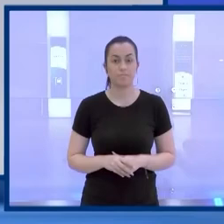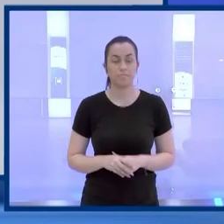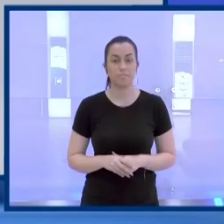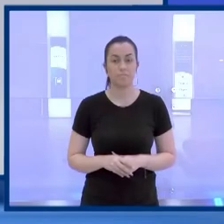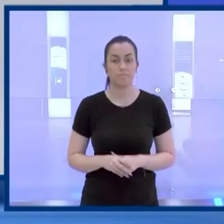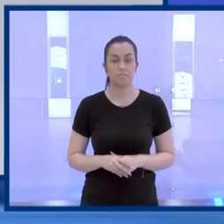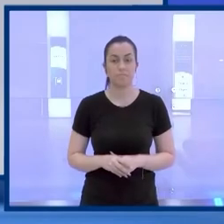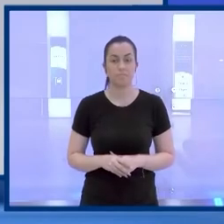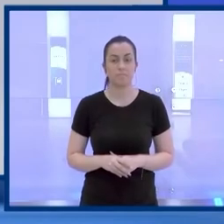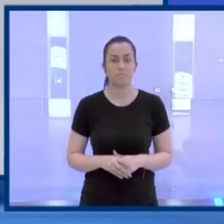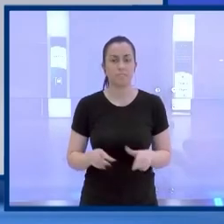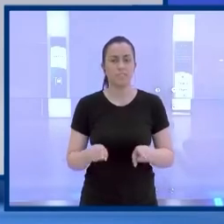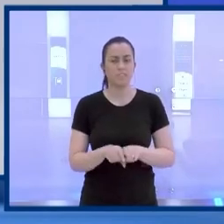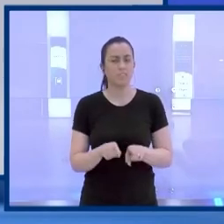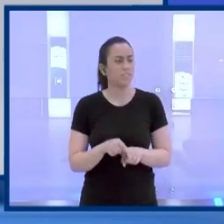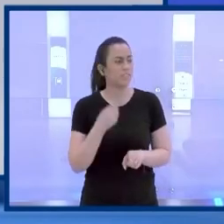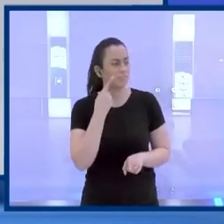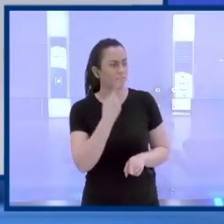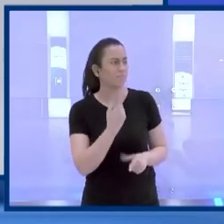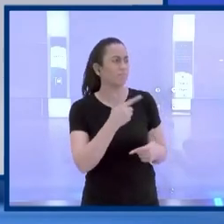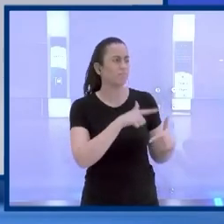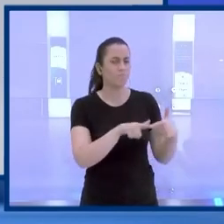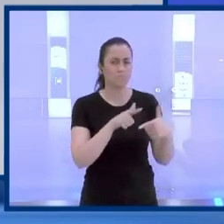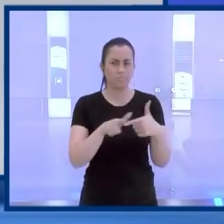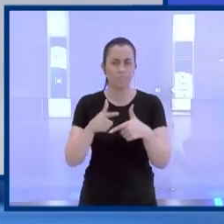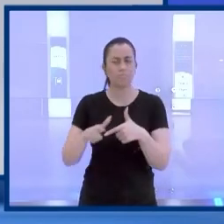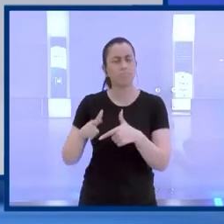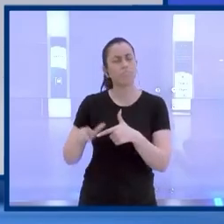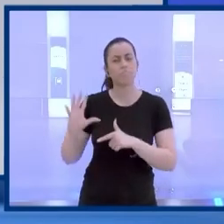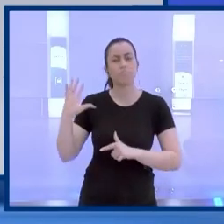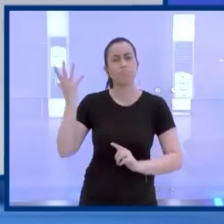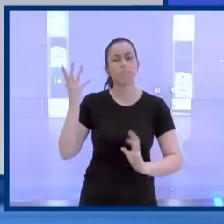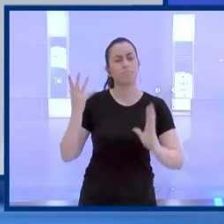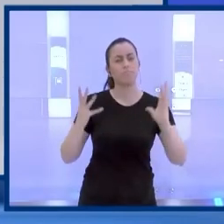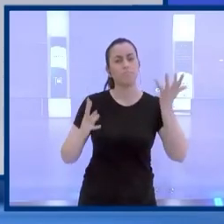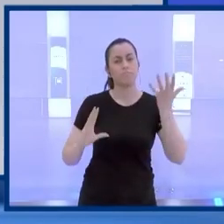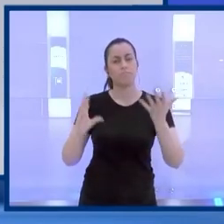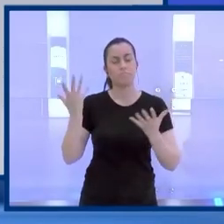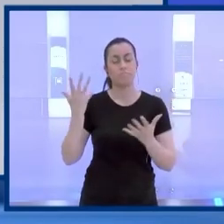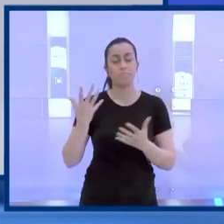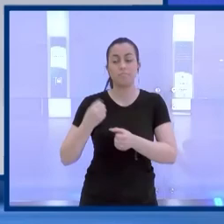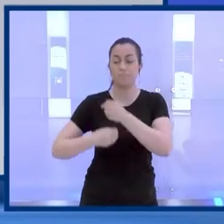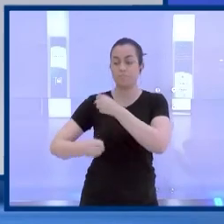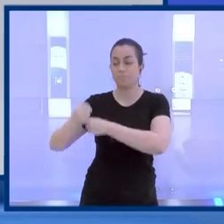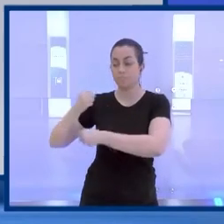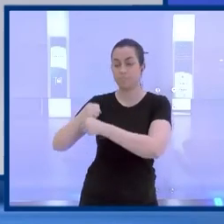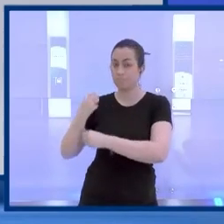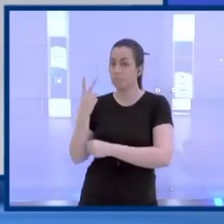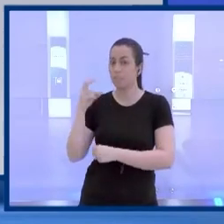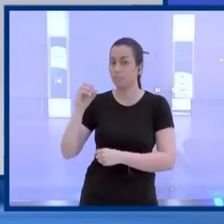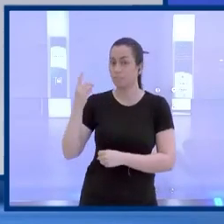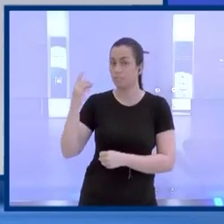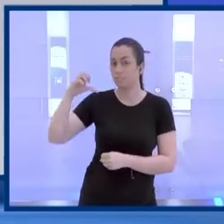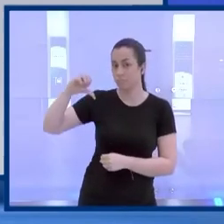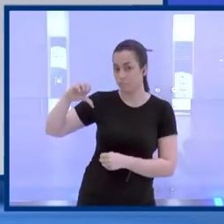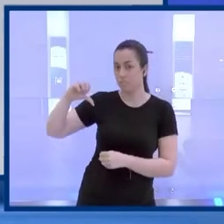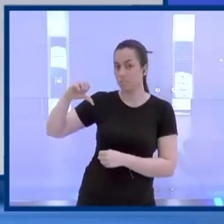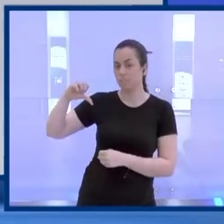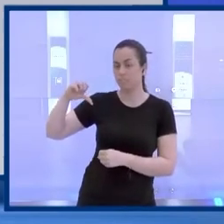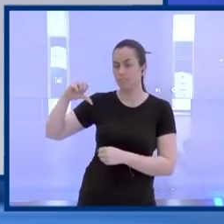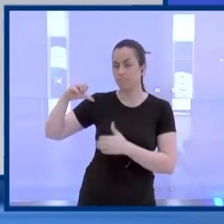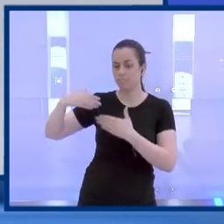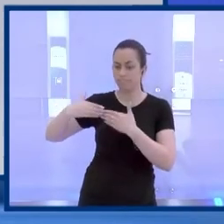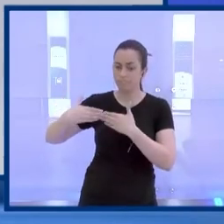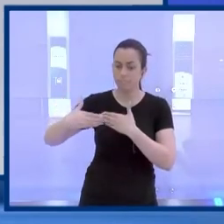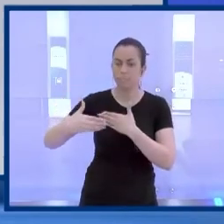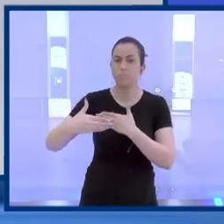com tantos problemas no nosso Estado. De 2019 para cá, quando um jovem